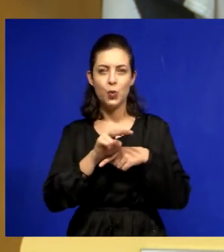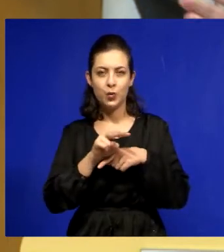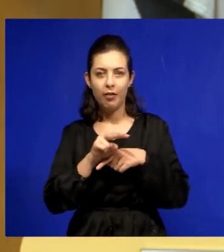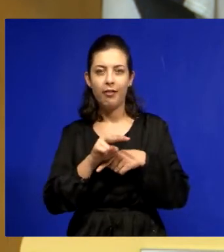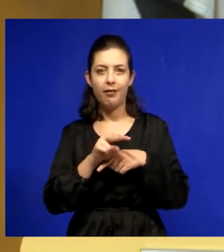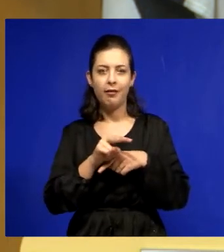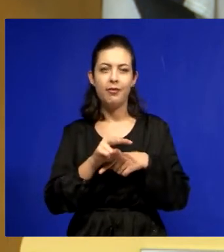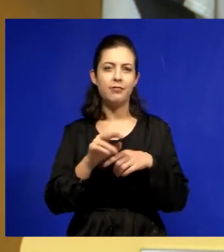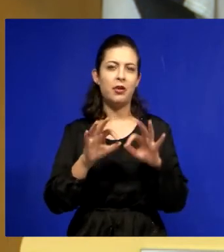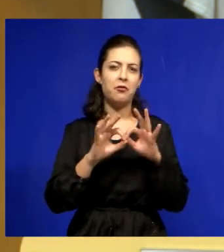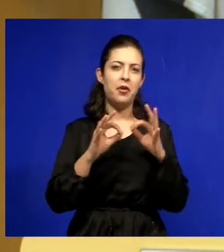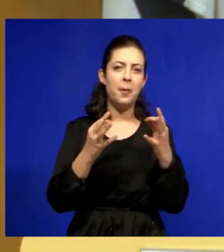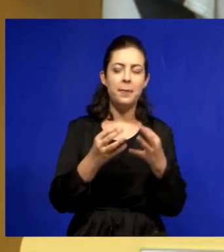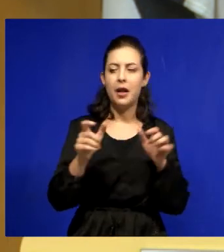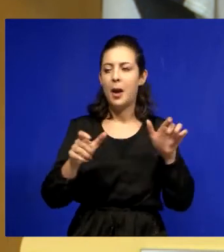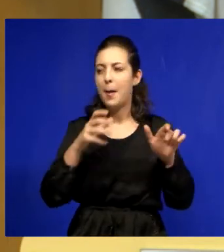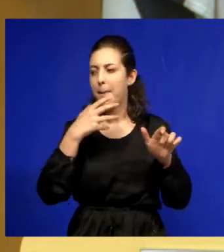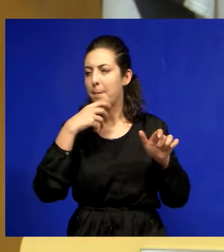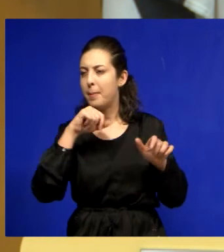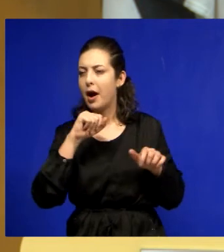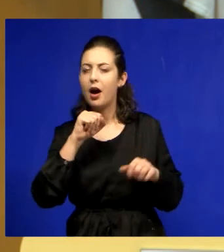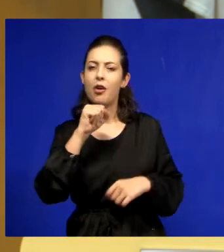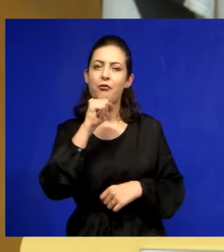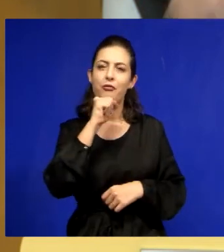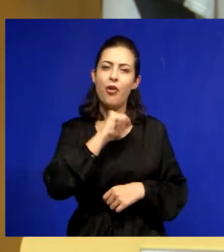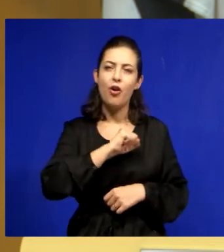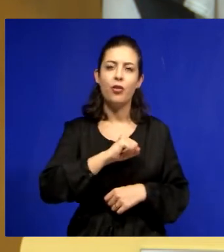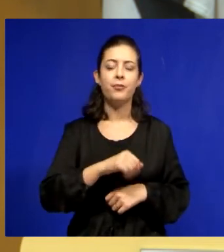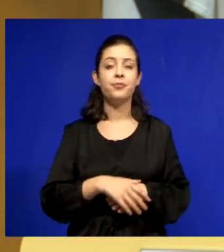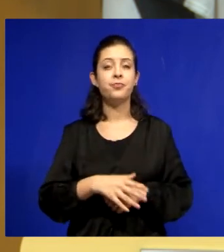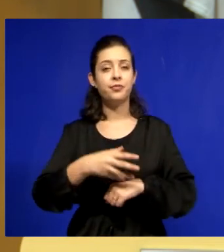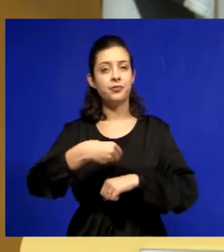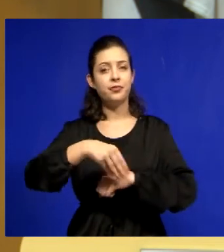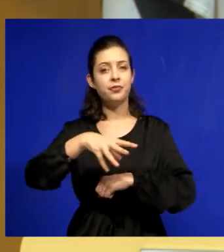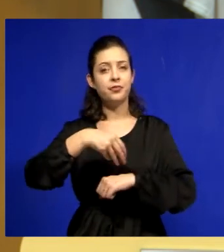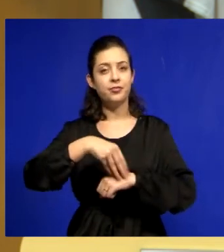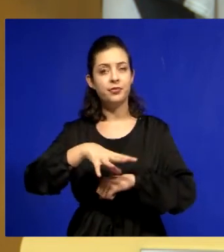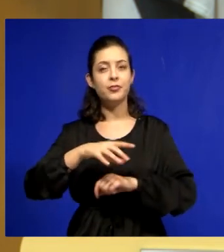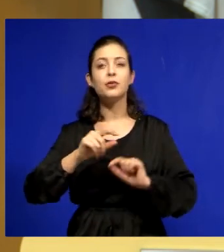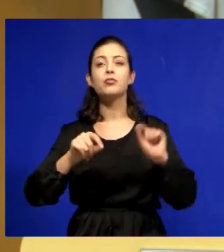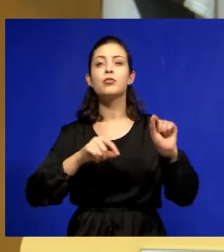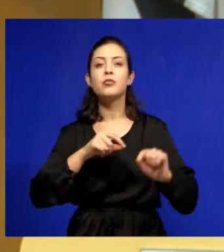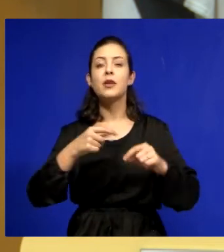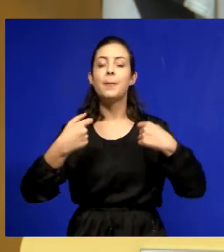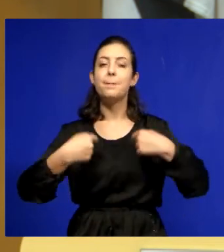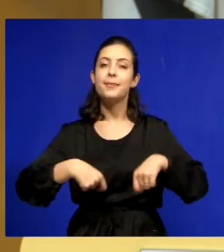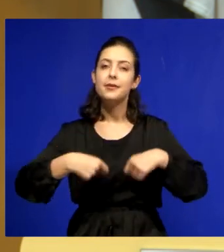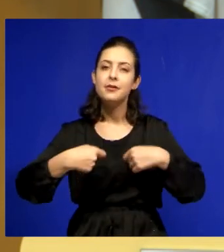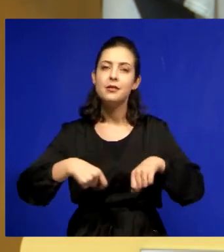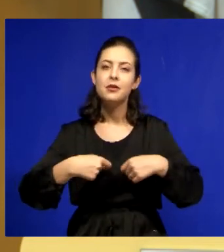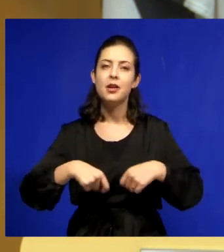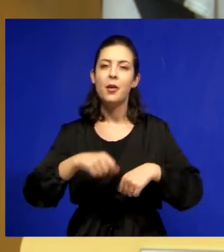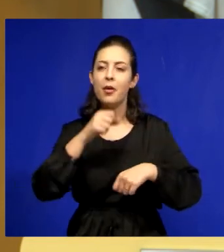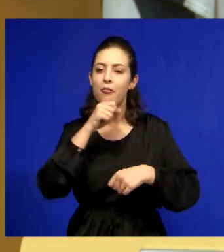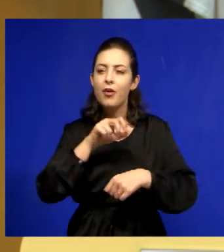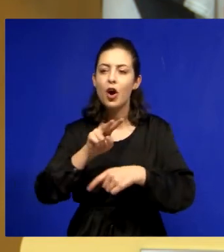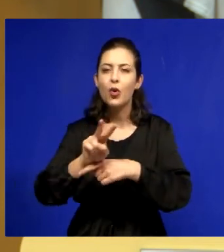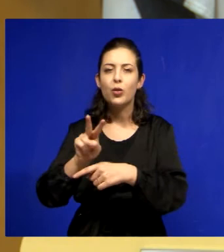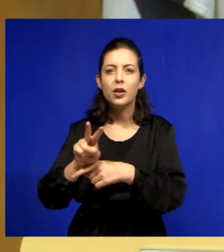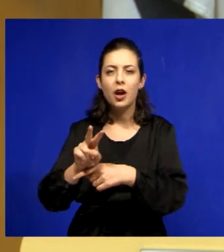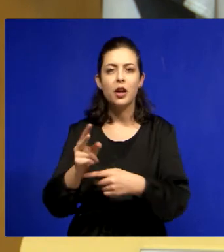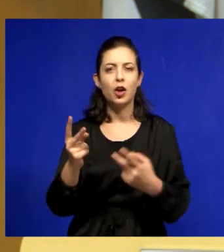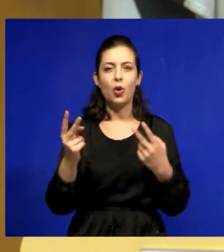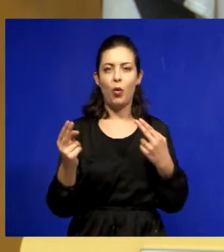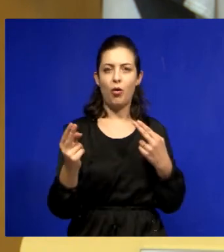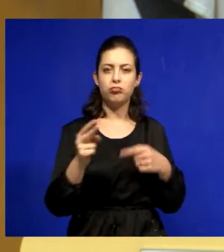seus entes queridos cuidar dos seus pais avós e é essa a mensagem que deixo aqui nós precisamos cuidar do idoso assim como